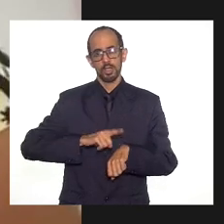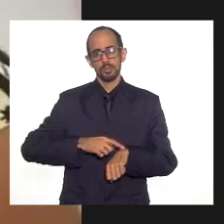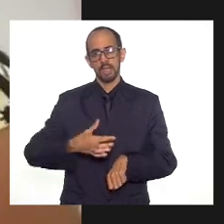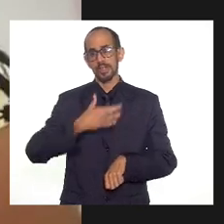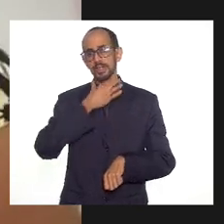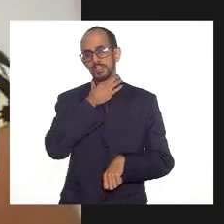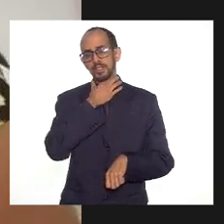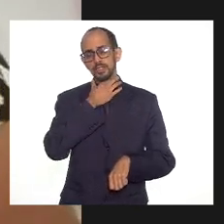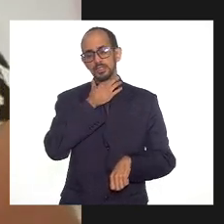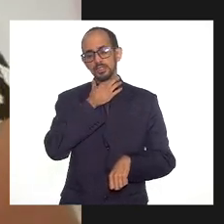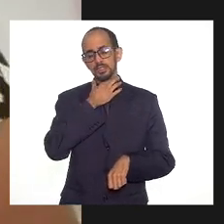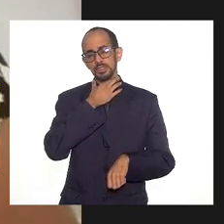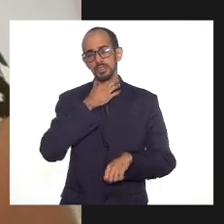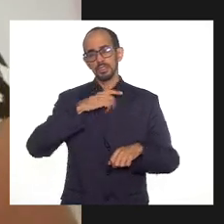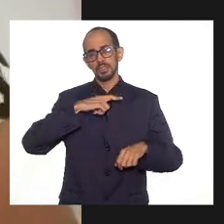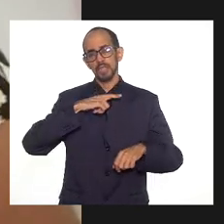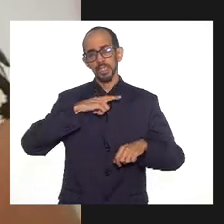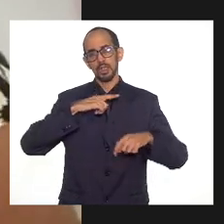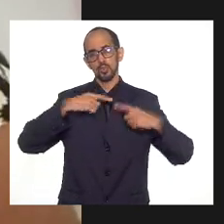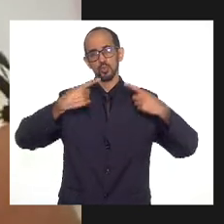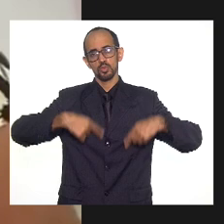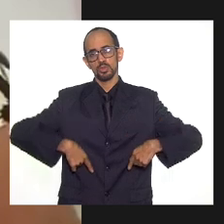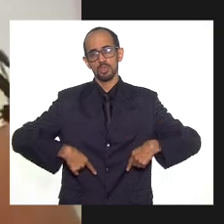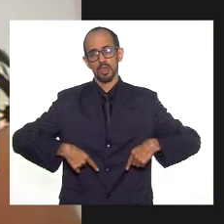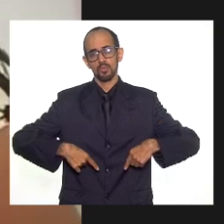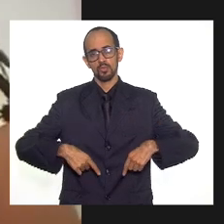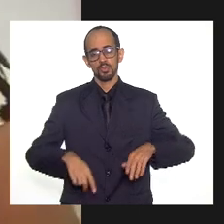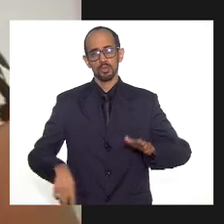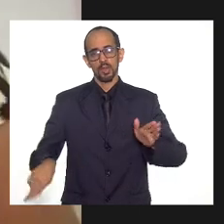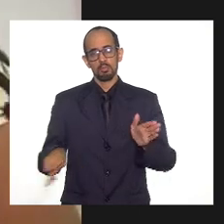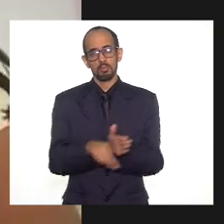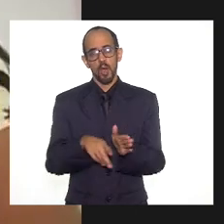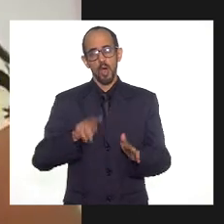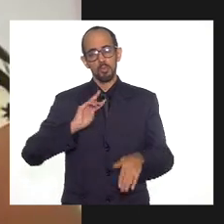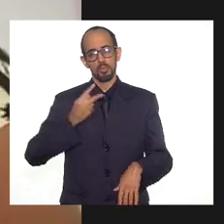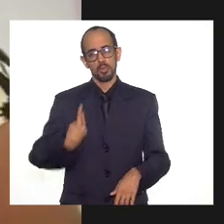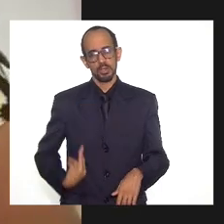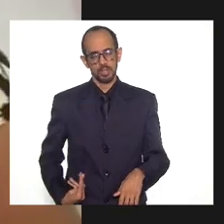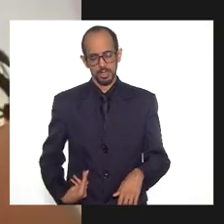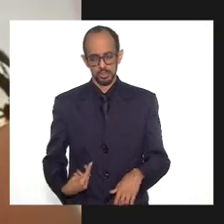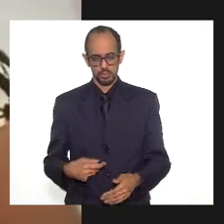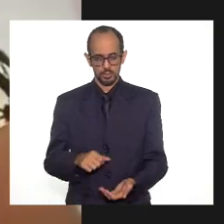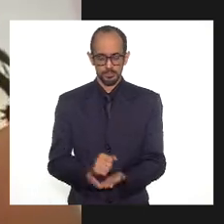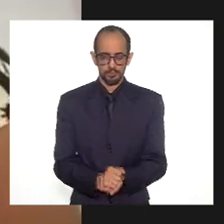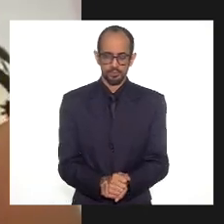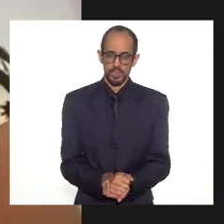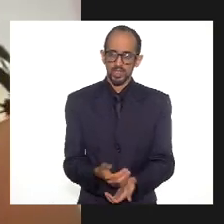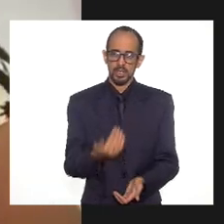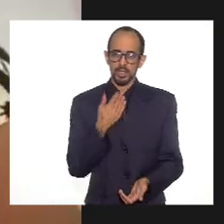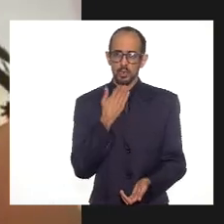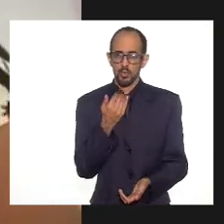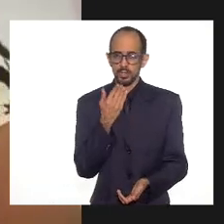para a gente desafios com relação à própria humanidade. Não adianta, senhor presidente,